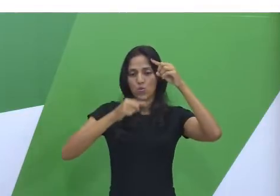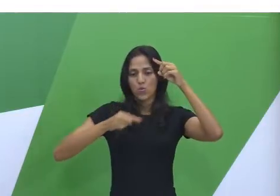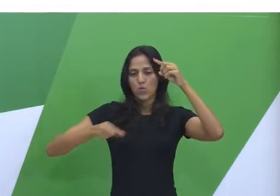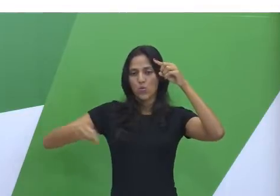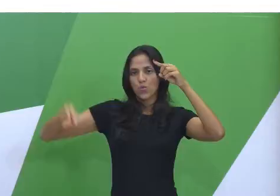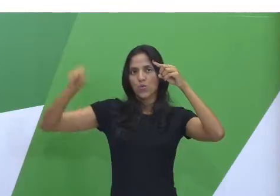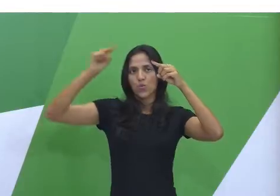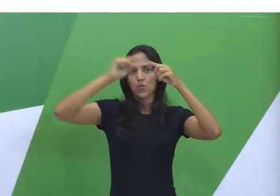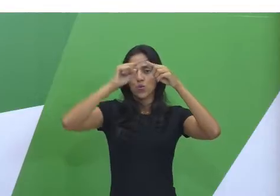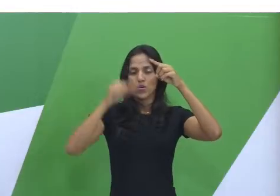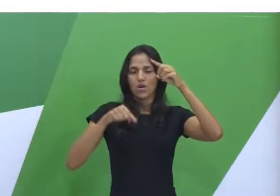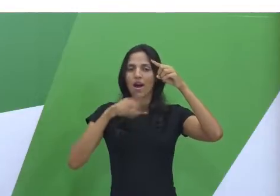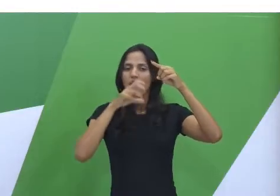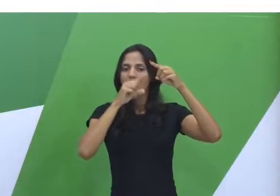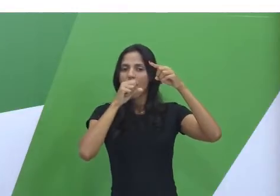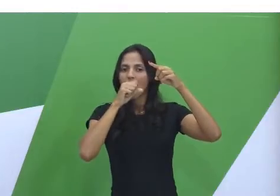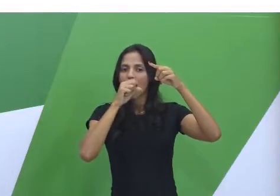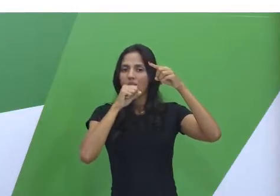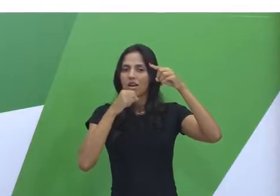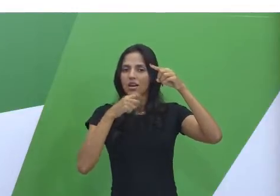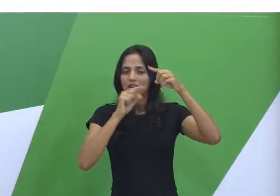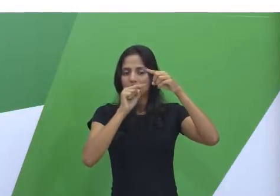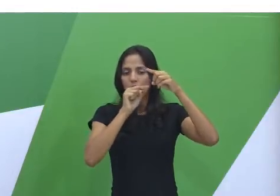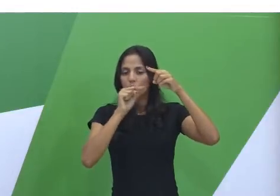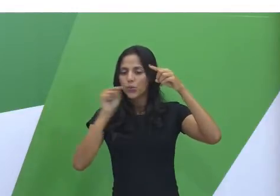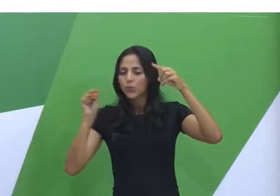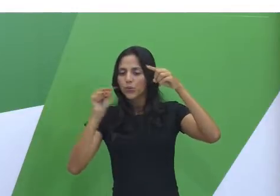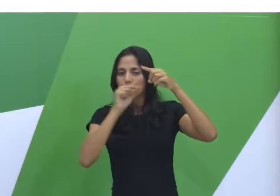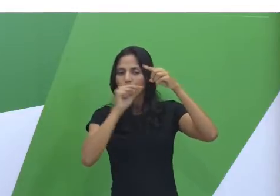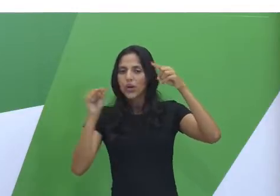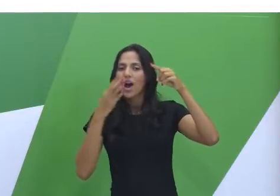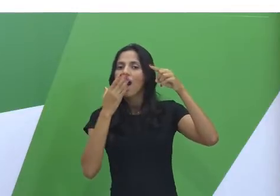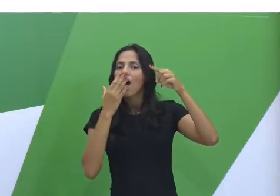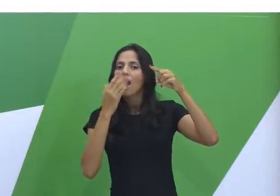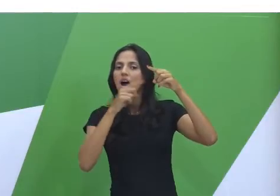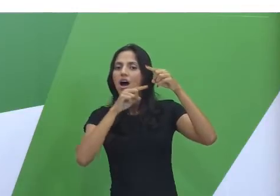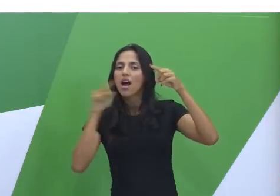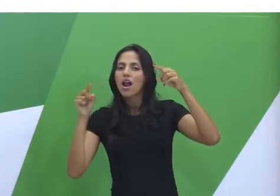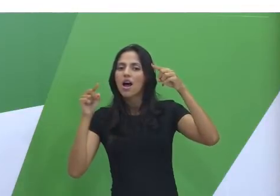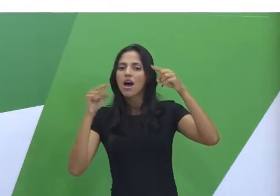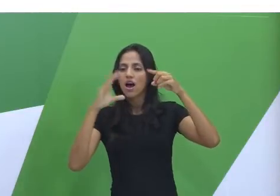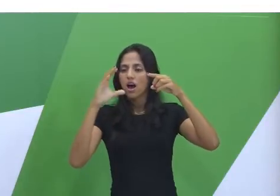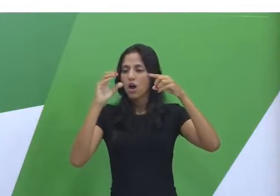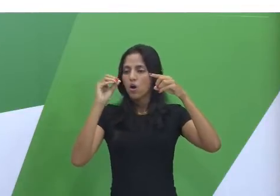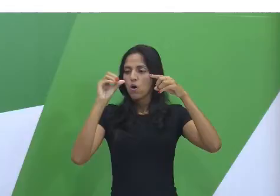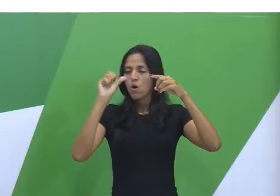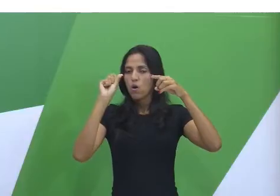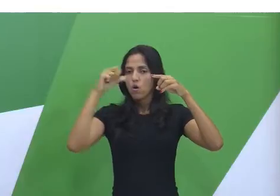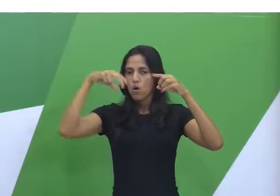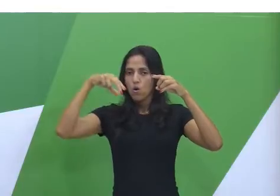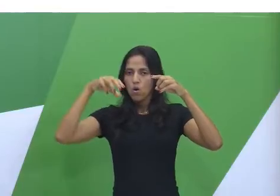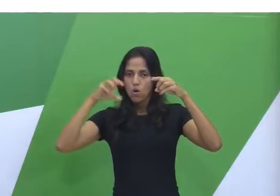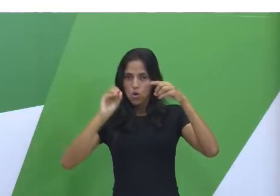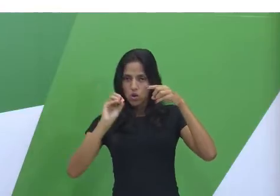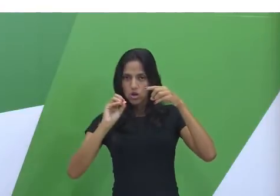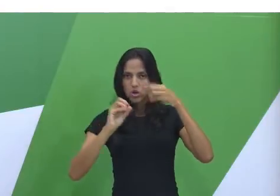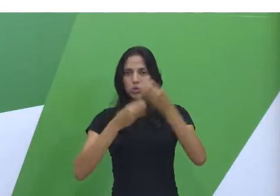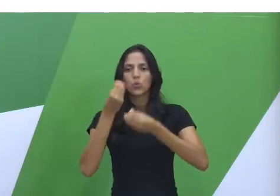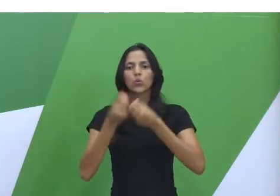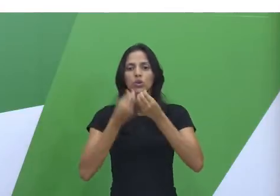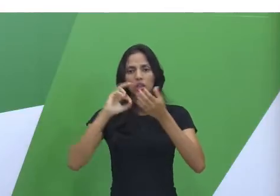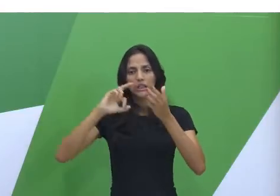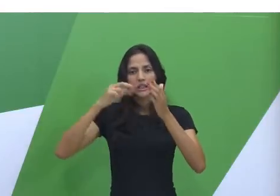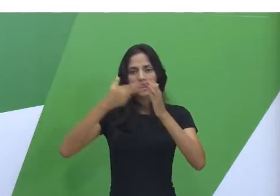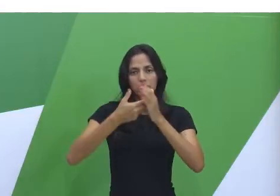ele está em laranja, que depois se transformou em cosseno. Então, agora vamos ver o cosseno. Então,